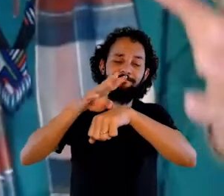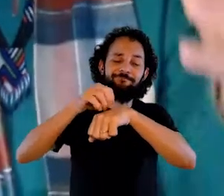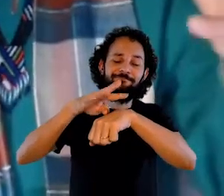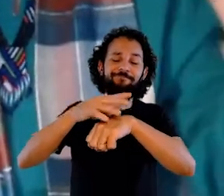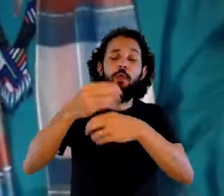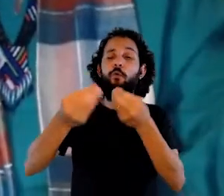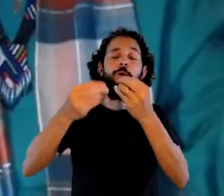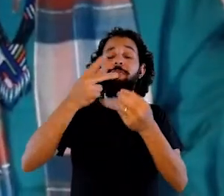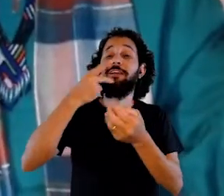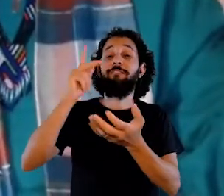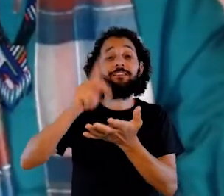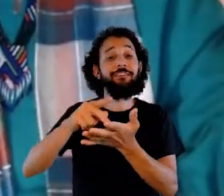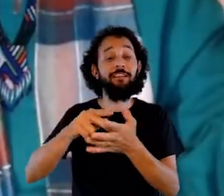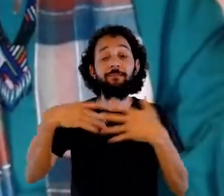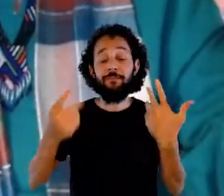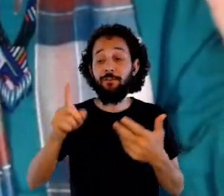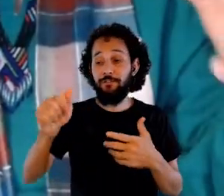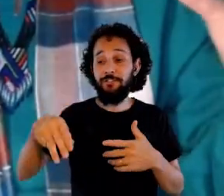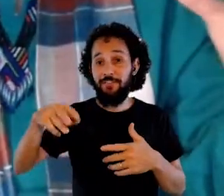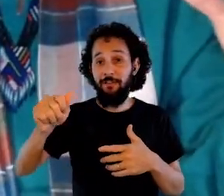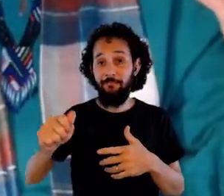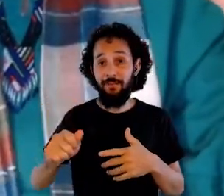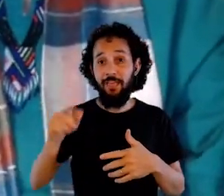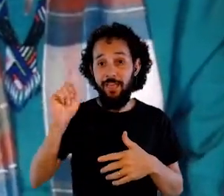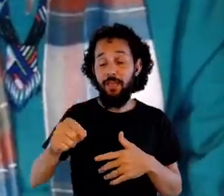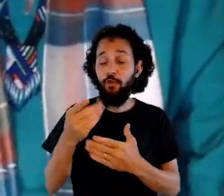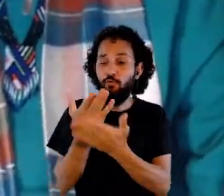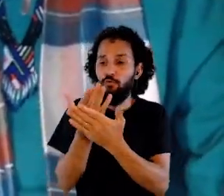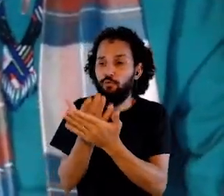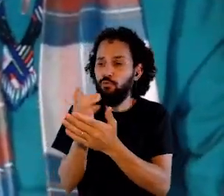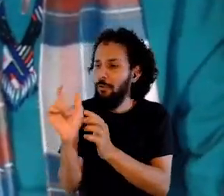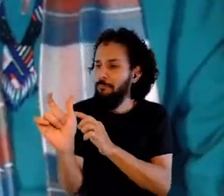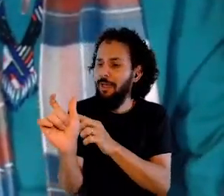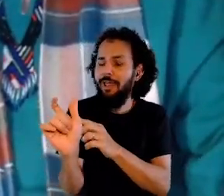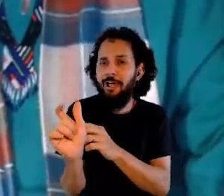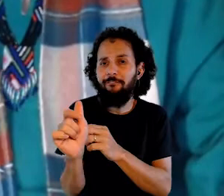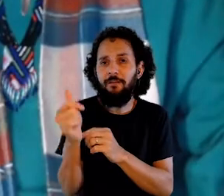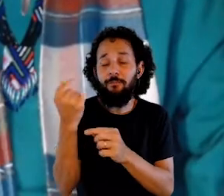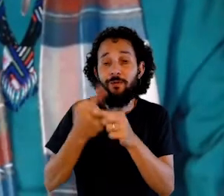também é um estudioso da palavra, porque ele sabe que as palavras têm poder.